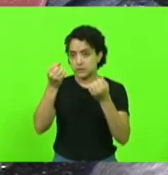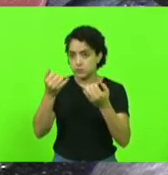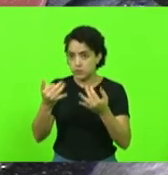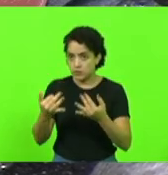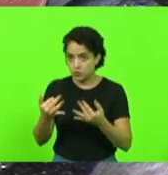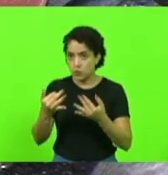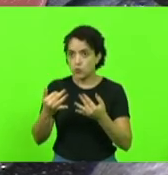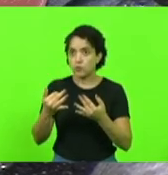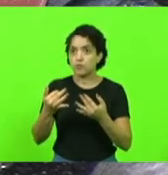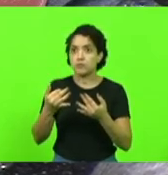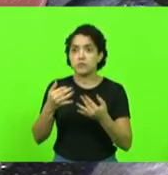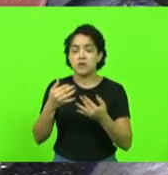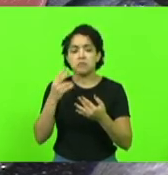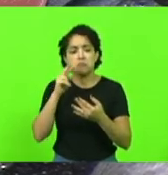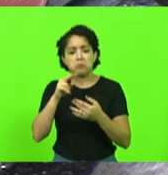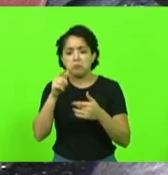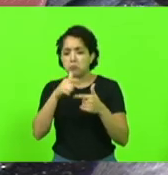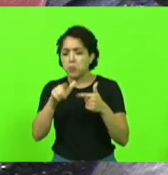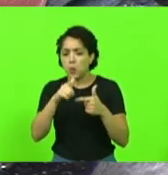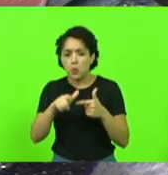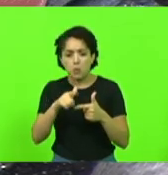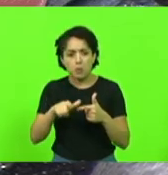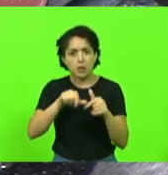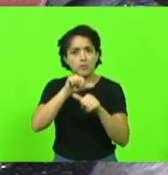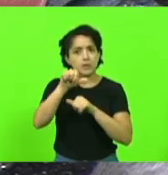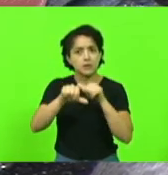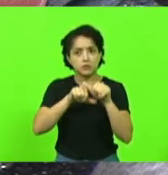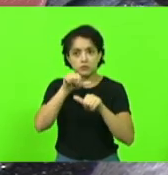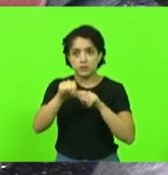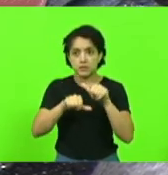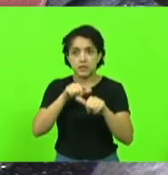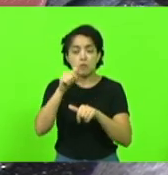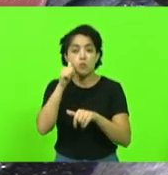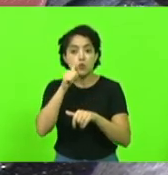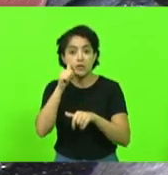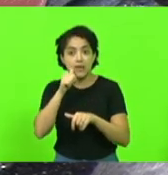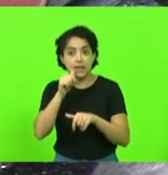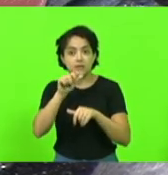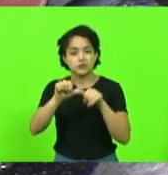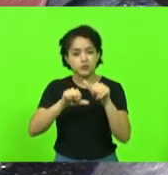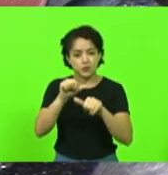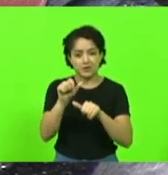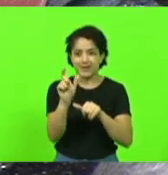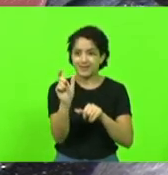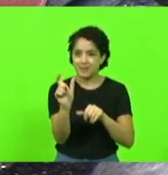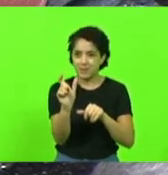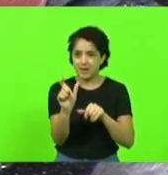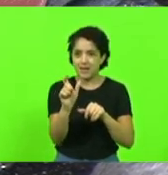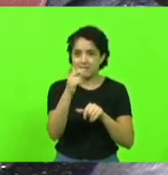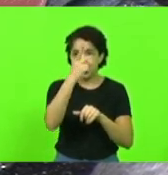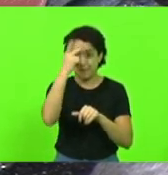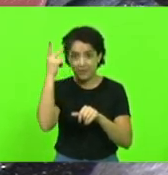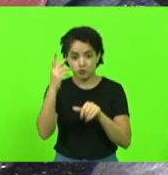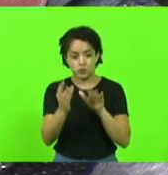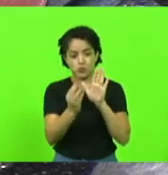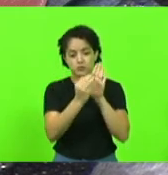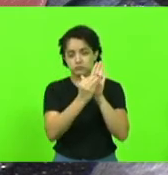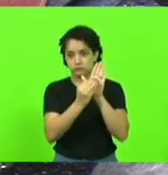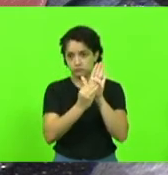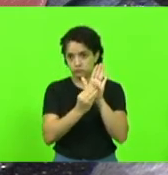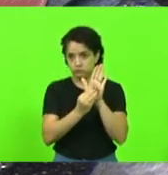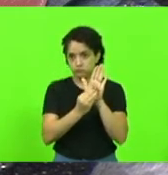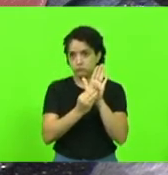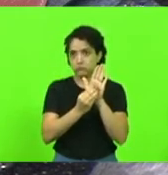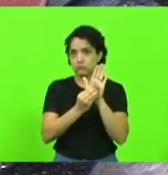que não via problema em alterar a expressão mulheres por pessoas, eu não consigo entender a insistência, eu consigo entender